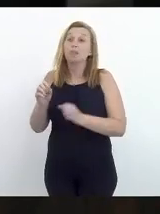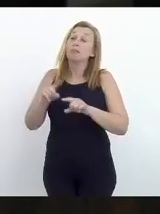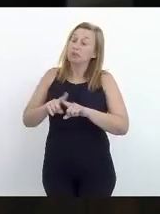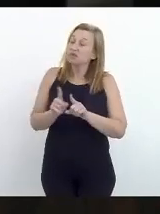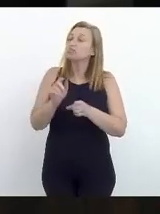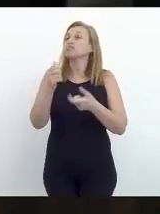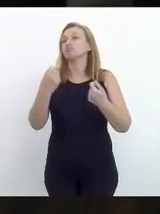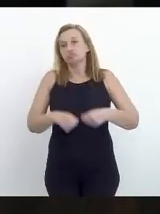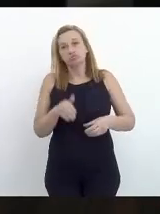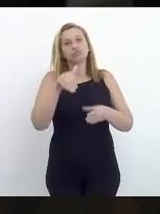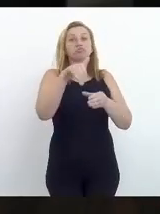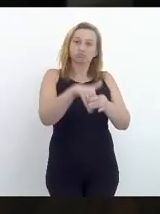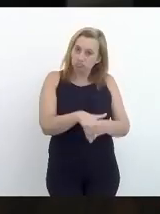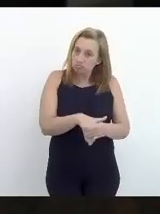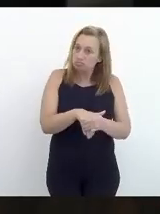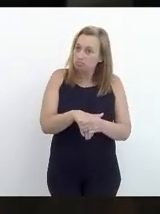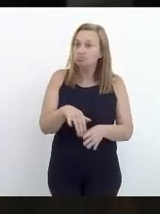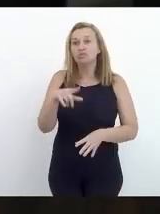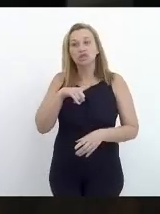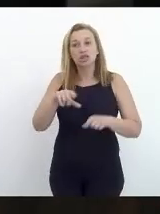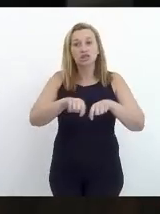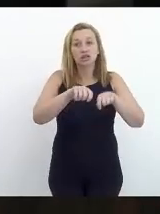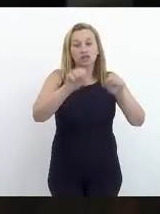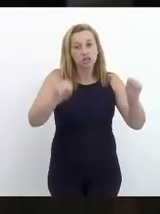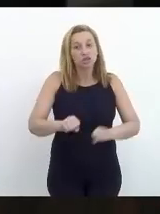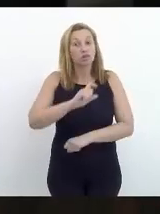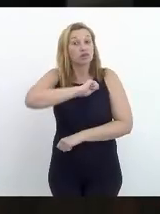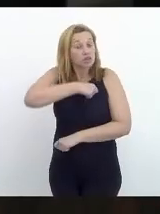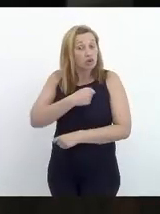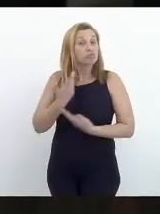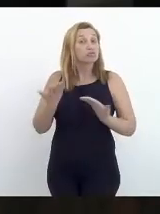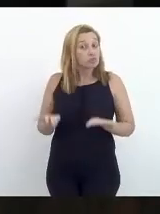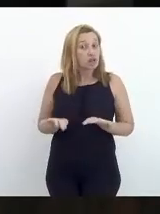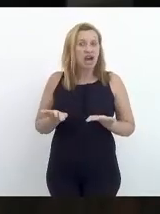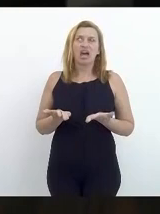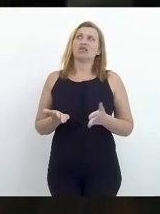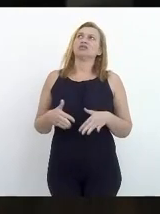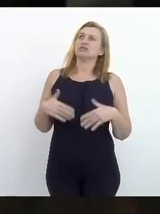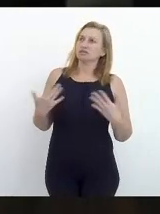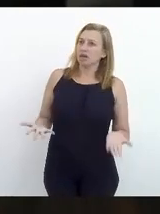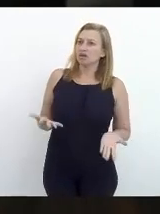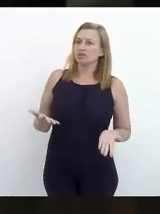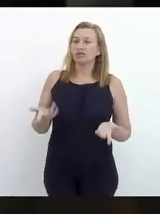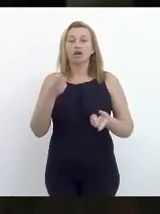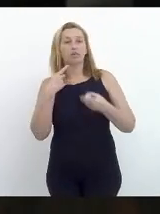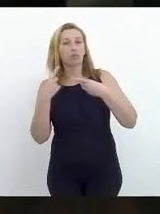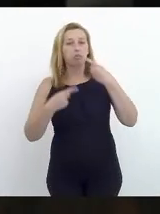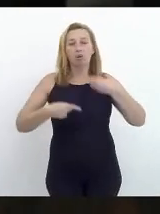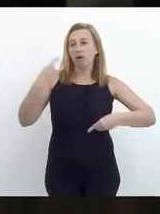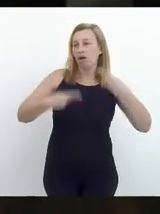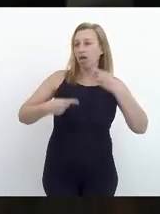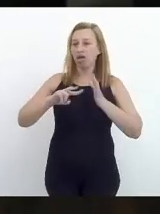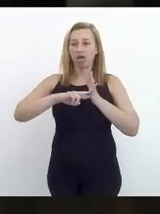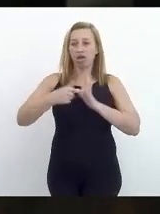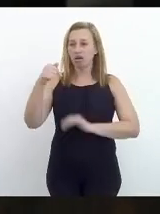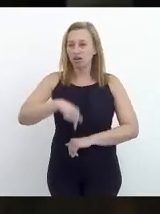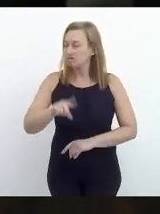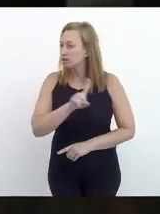votar para aderir ao regime. Então, não vem fazer política sindical aqui